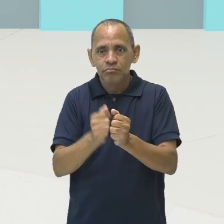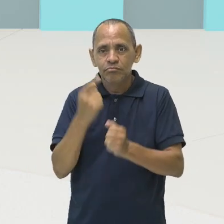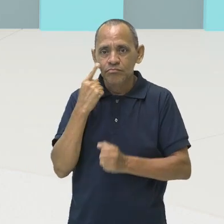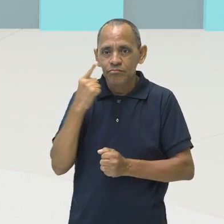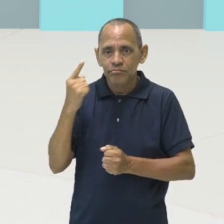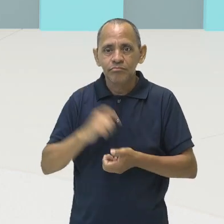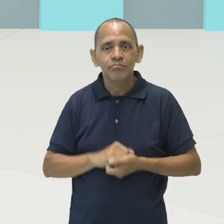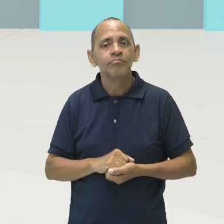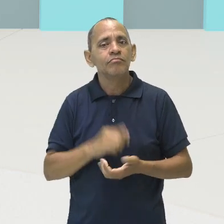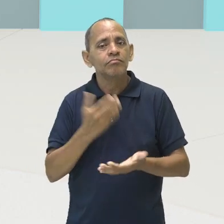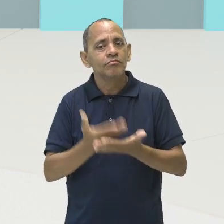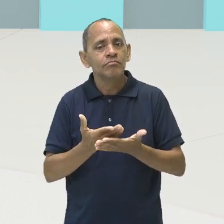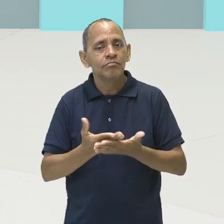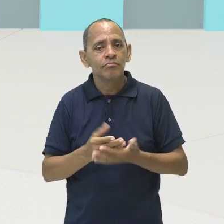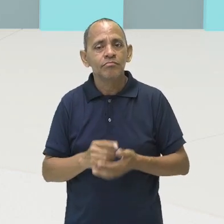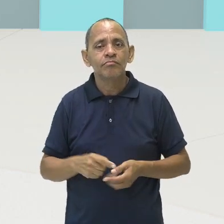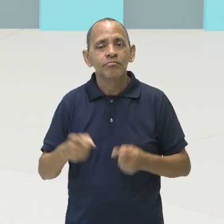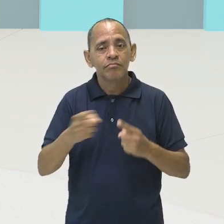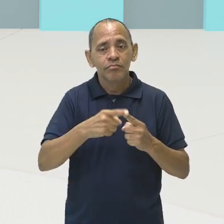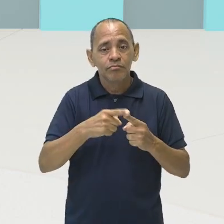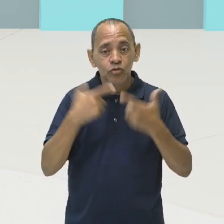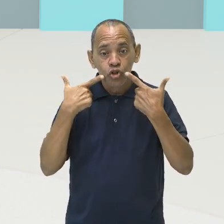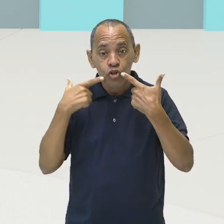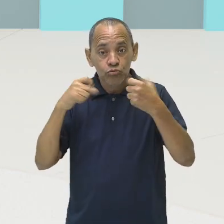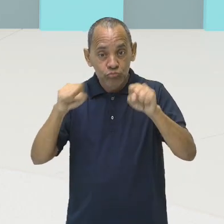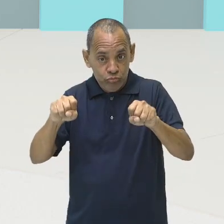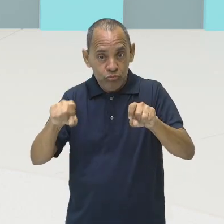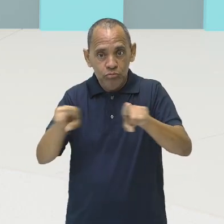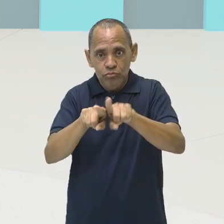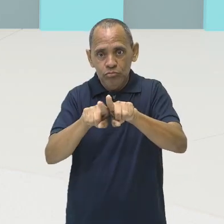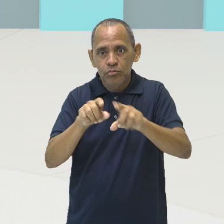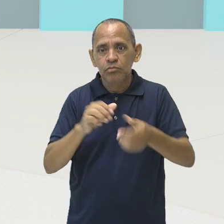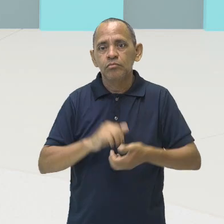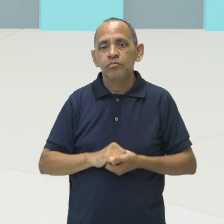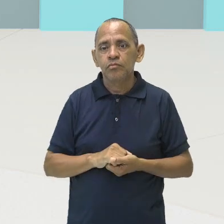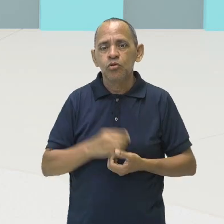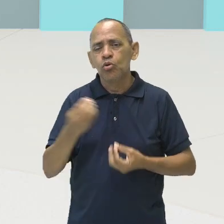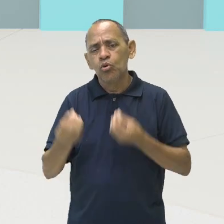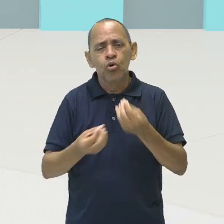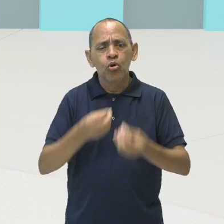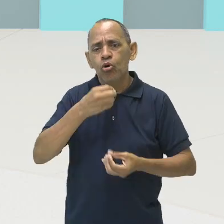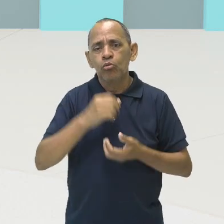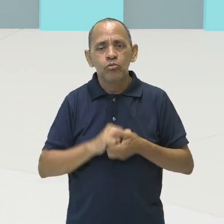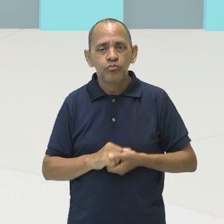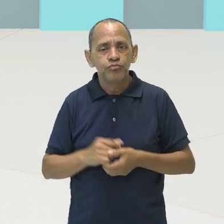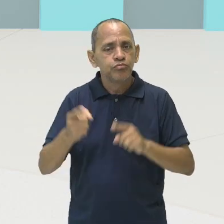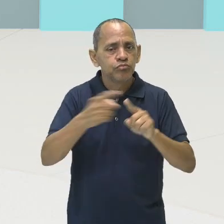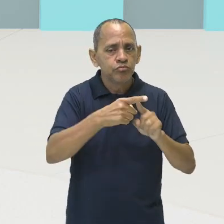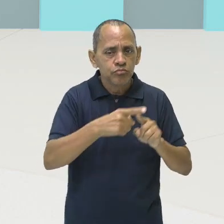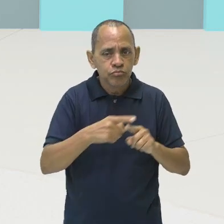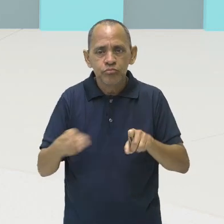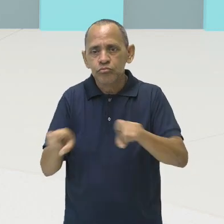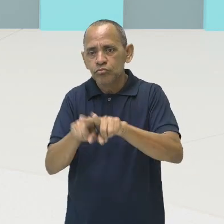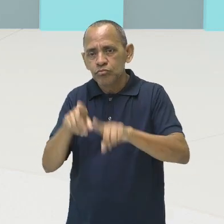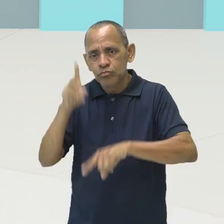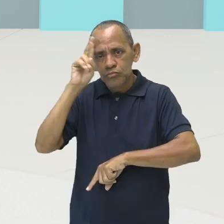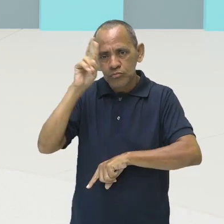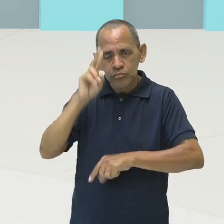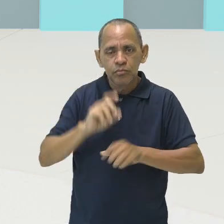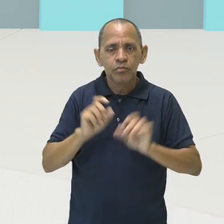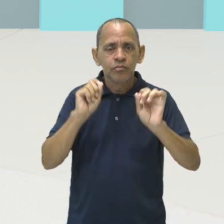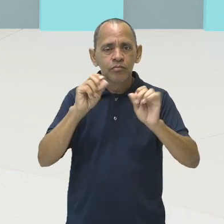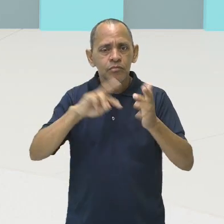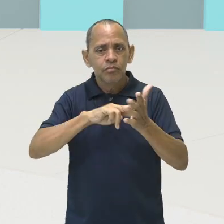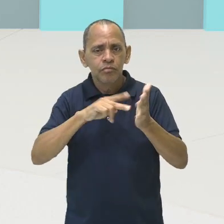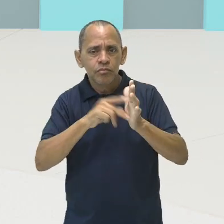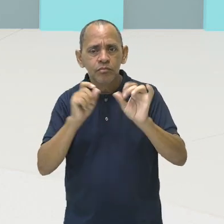então elementos linguísticos, certo? Vamos começar falando dos elementos linguísticos, relembrar aí, né, o que são